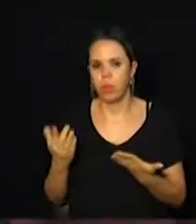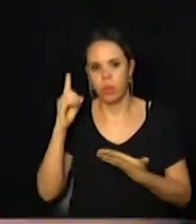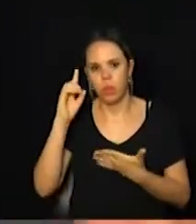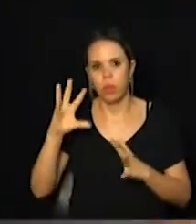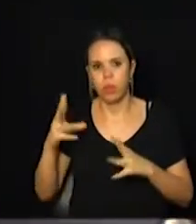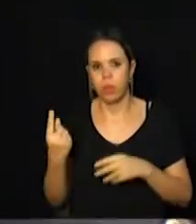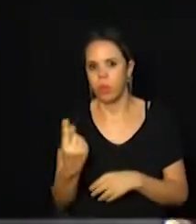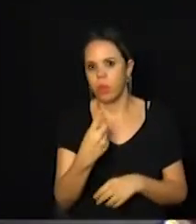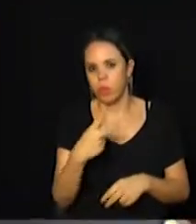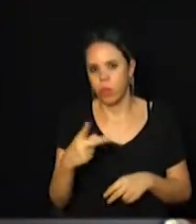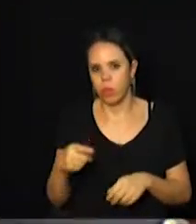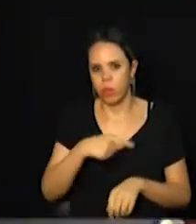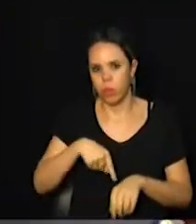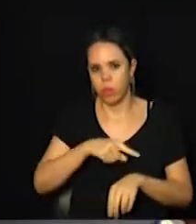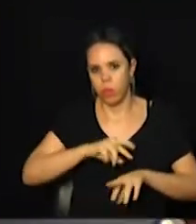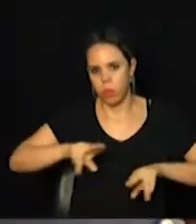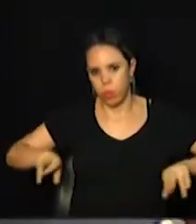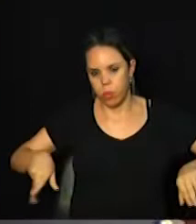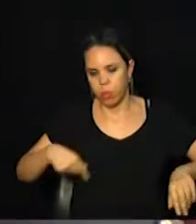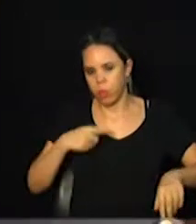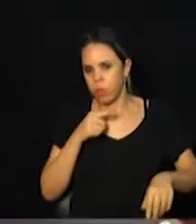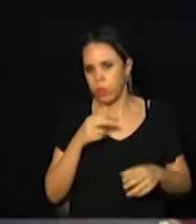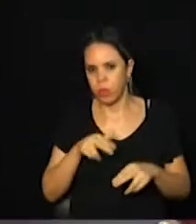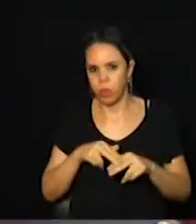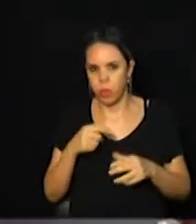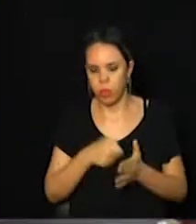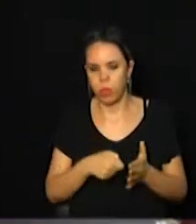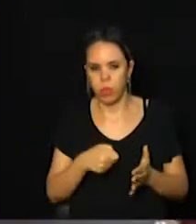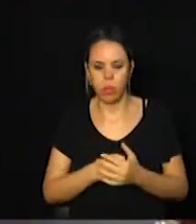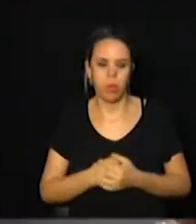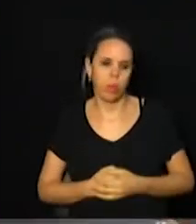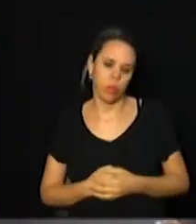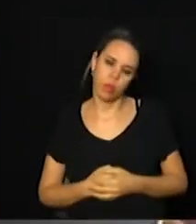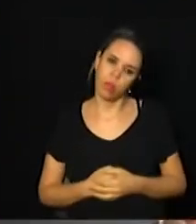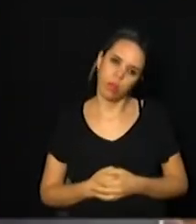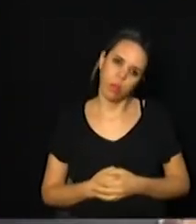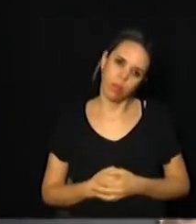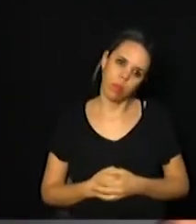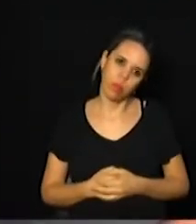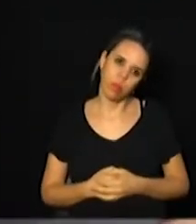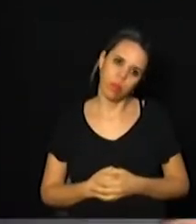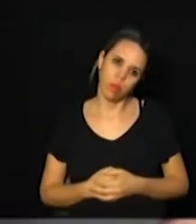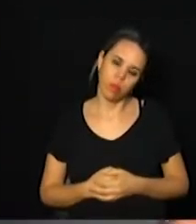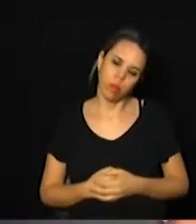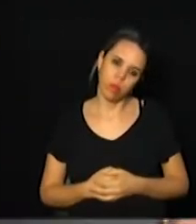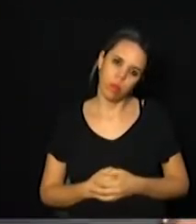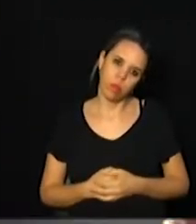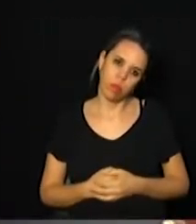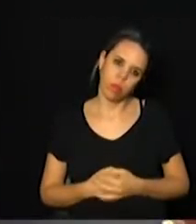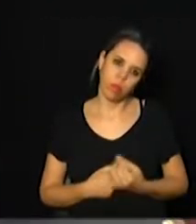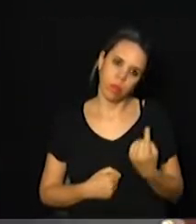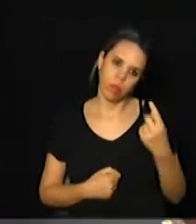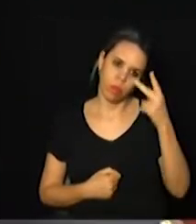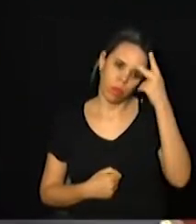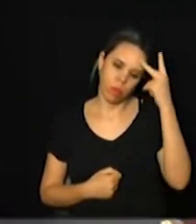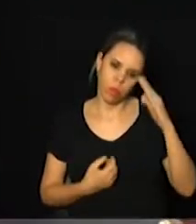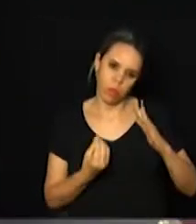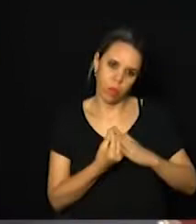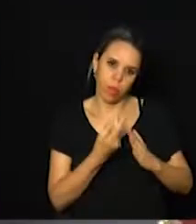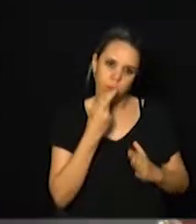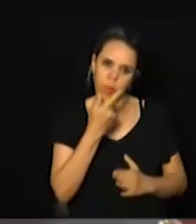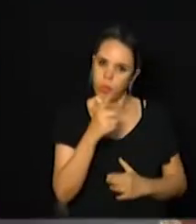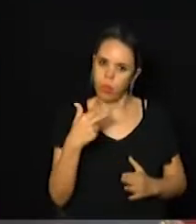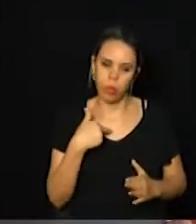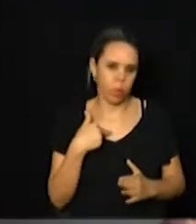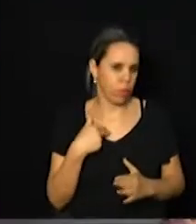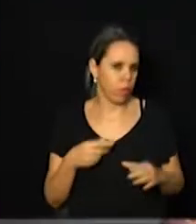graças a Deus todo mundo tem seu hidrômetro individual devido a nossa saúde e aí o fórum representa nacionais for lá não